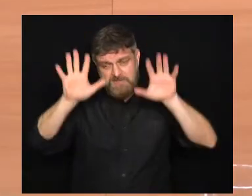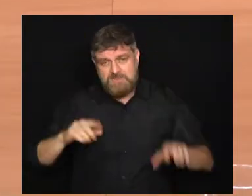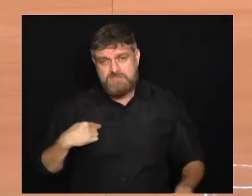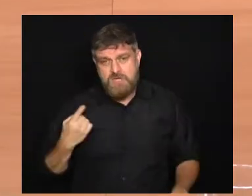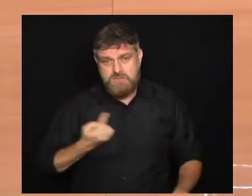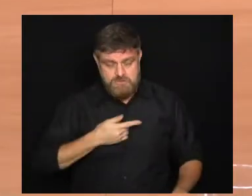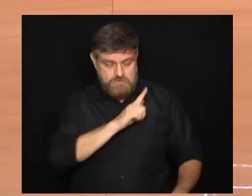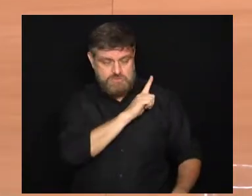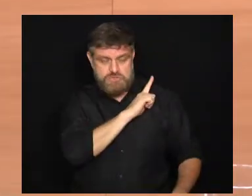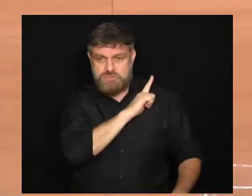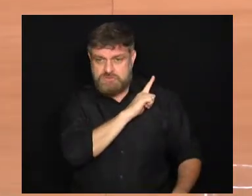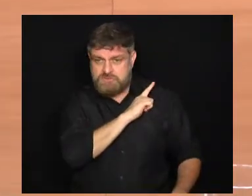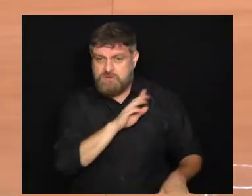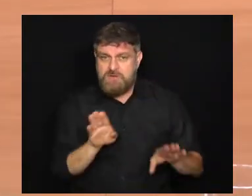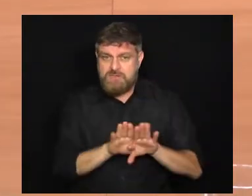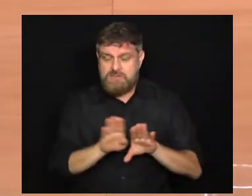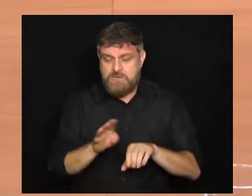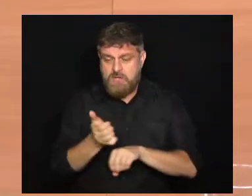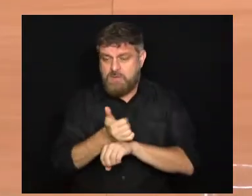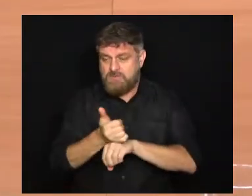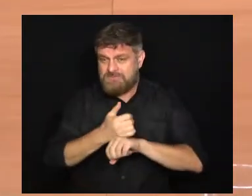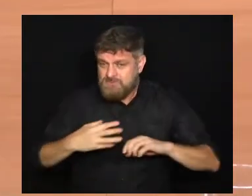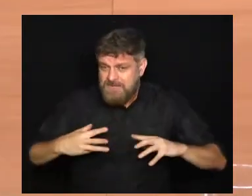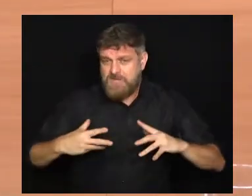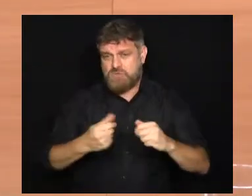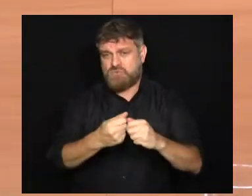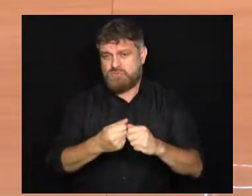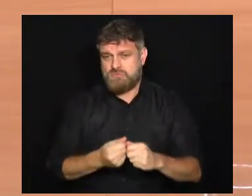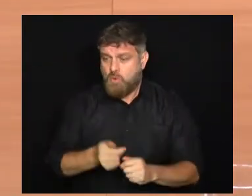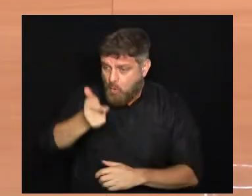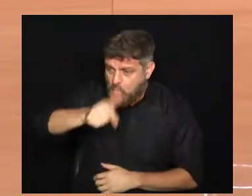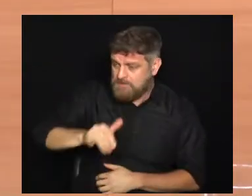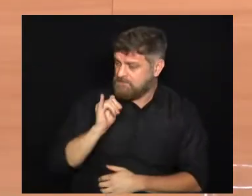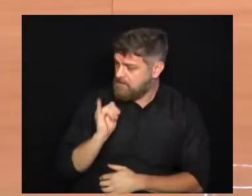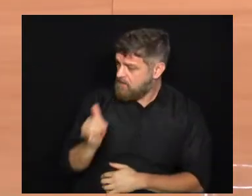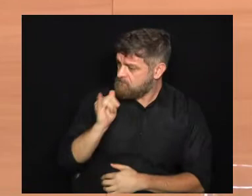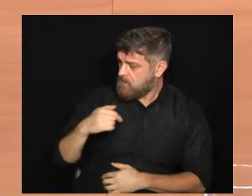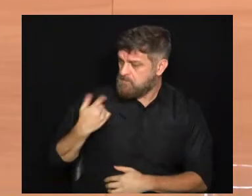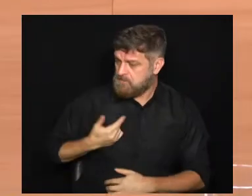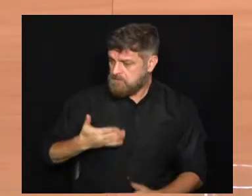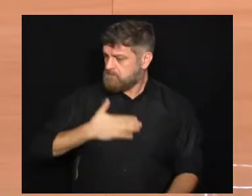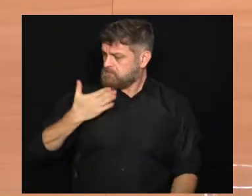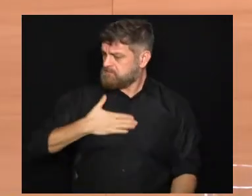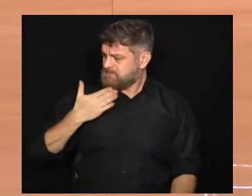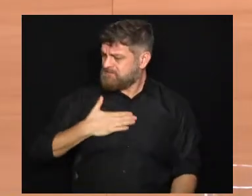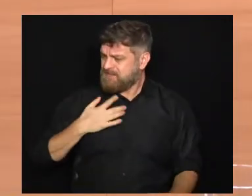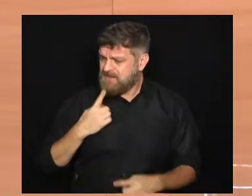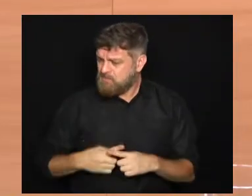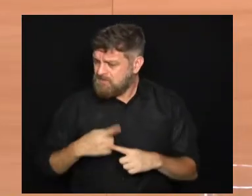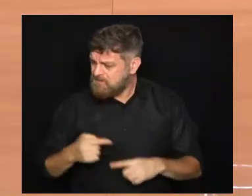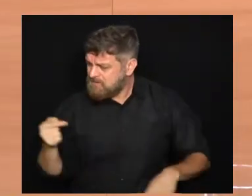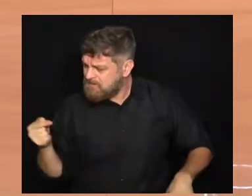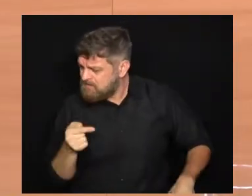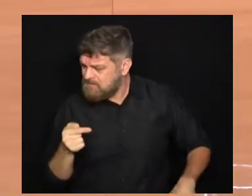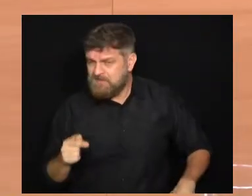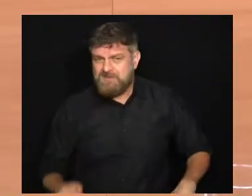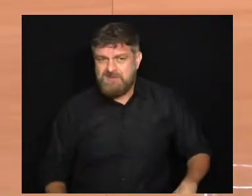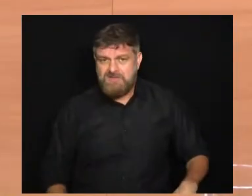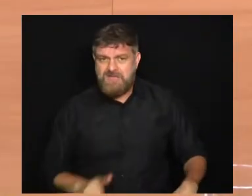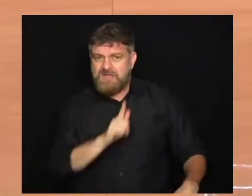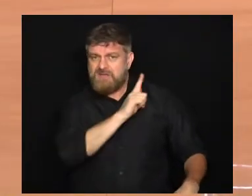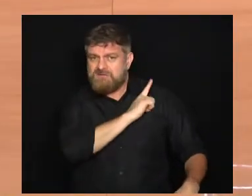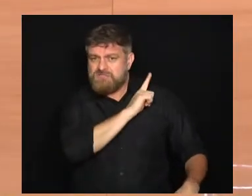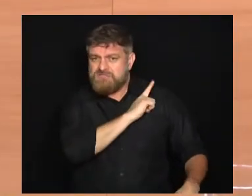nossos gestores, inclusive de todos os nossos profissionais. Repito aqui, fomos pegos de surpresa porque se trata de um processo de